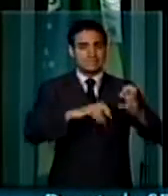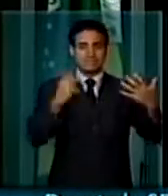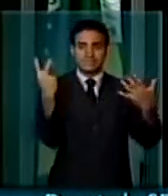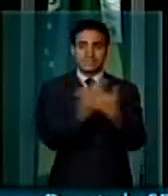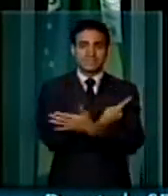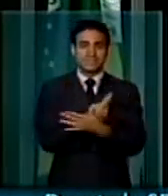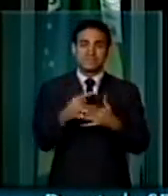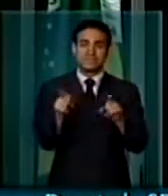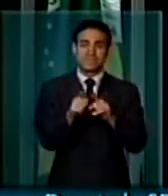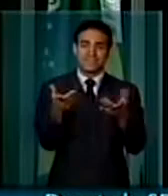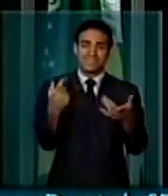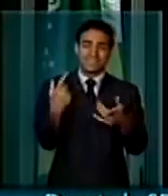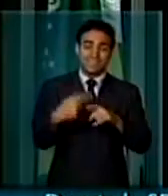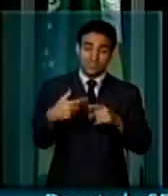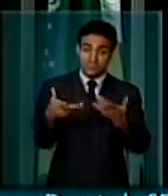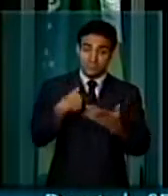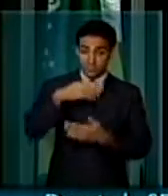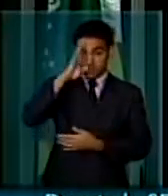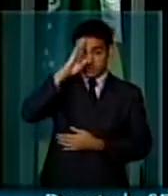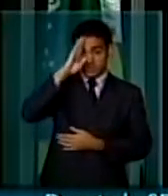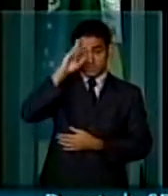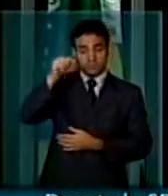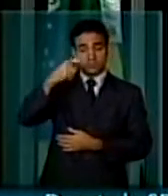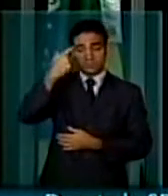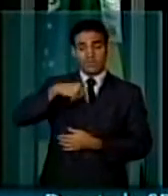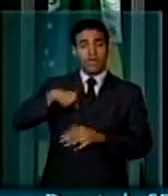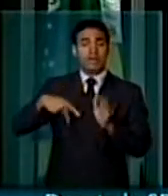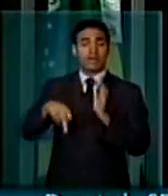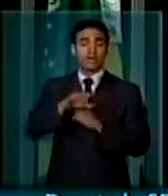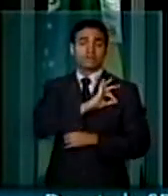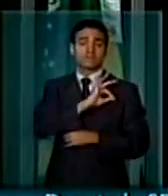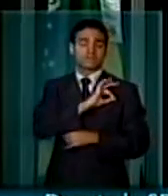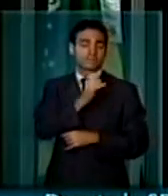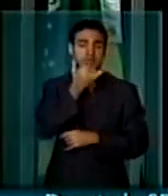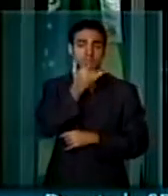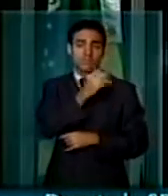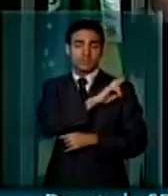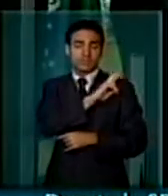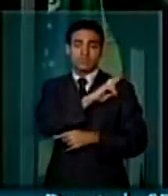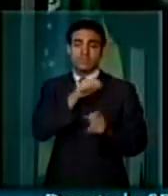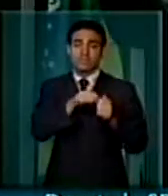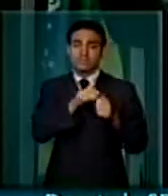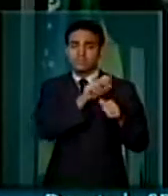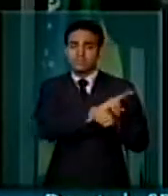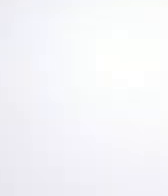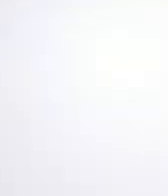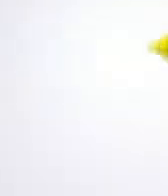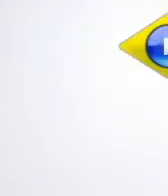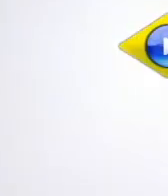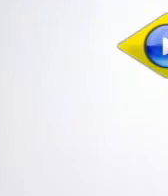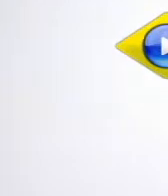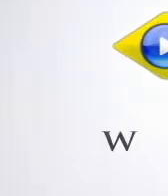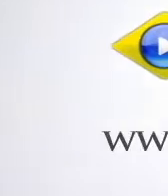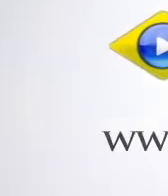hoje o exército tem que fiscalizar no varejo cada item que sobe para o rio Oiapoque.